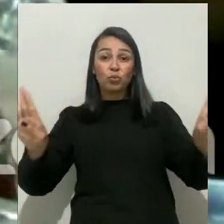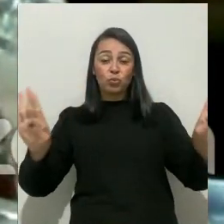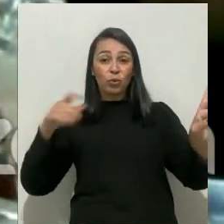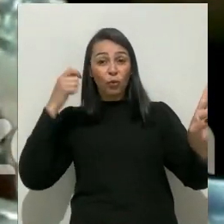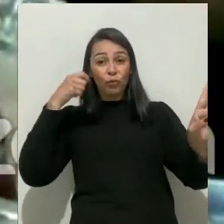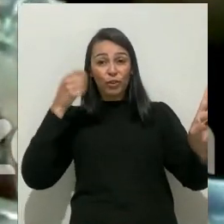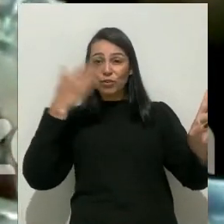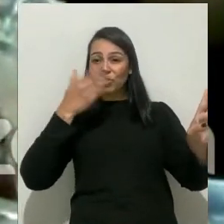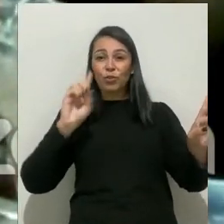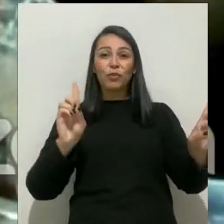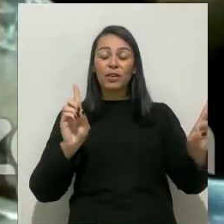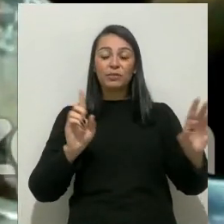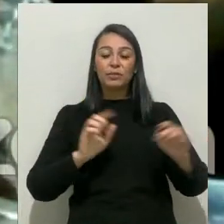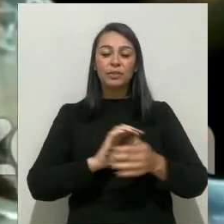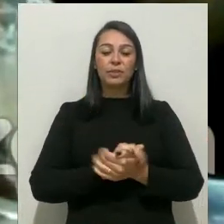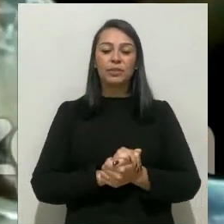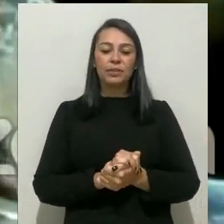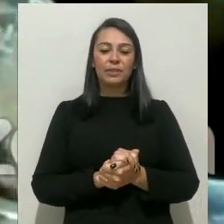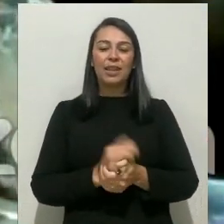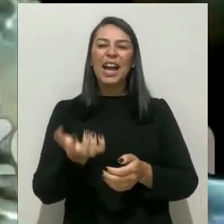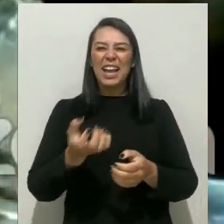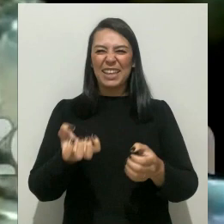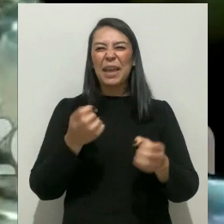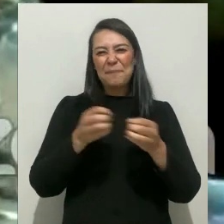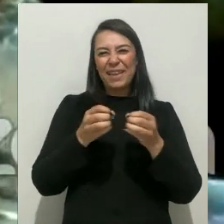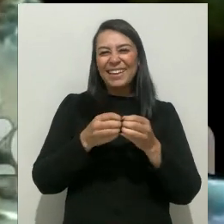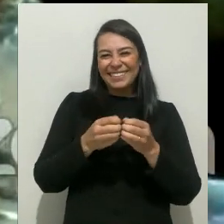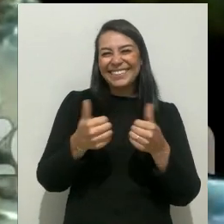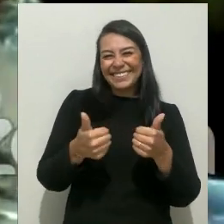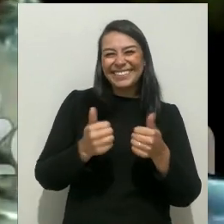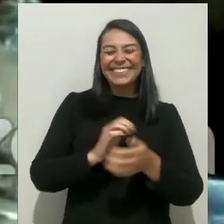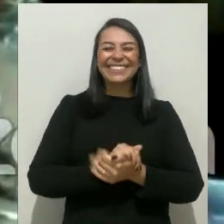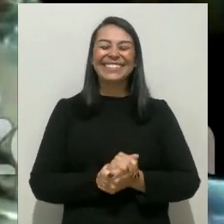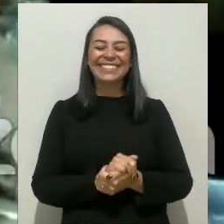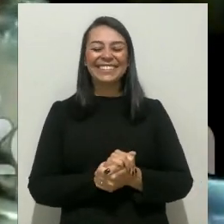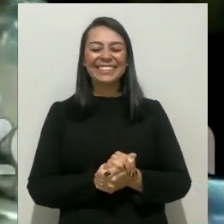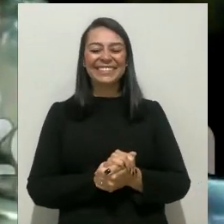aparecer. Você está pertinho.